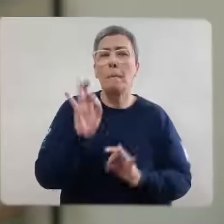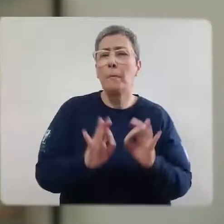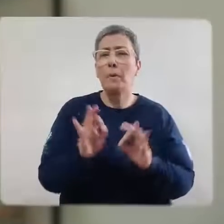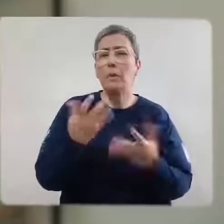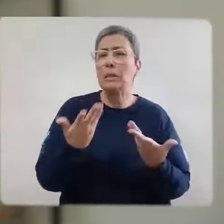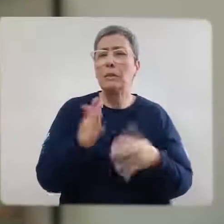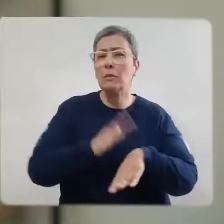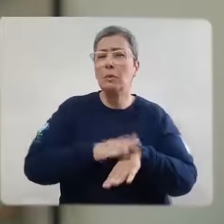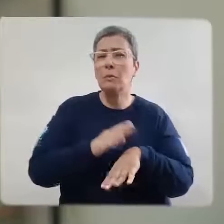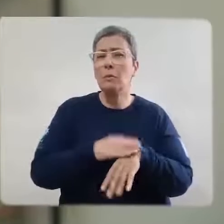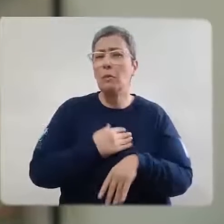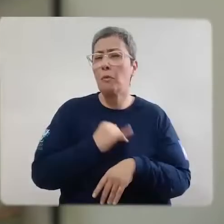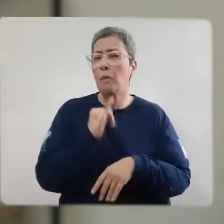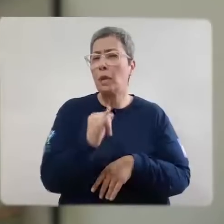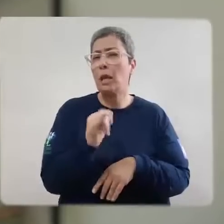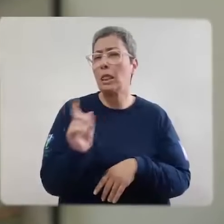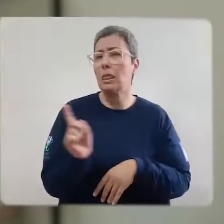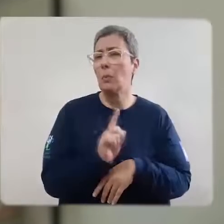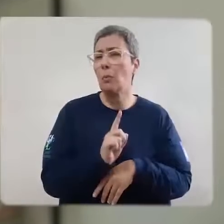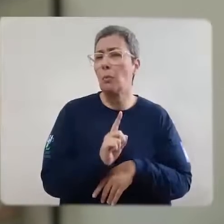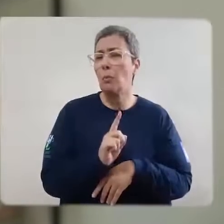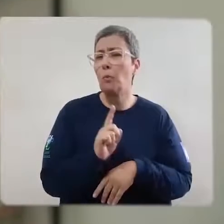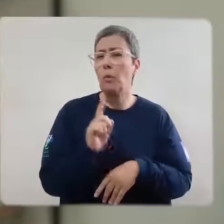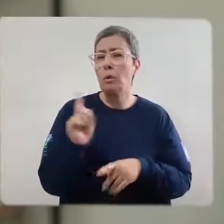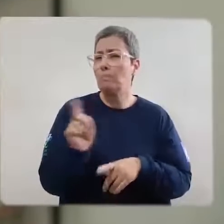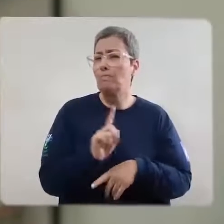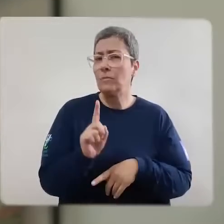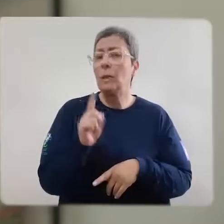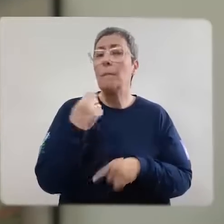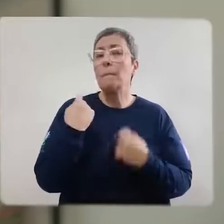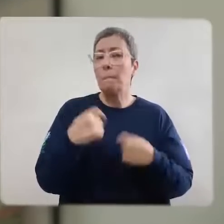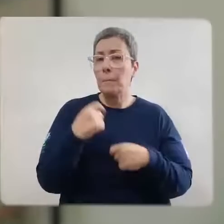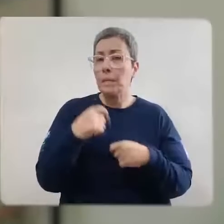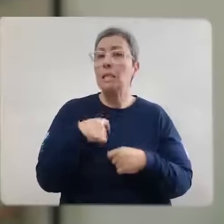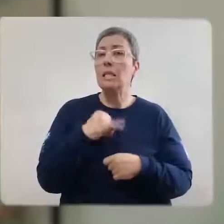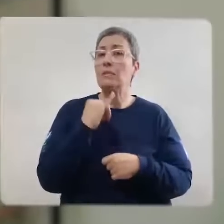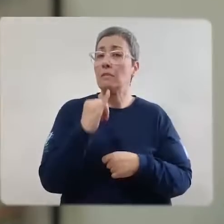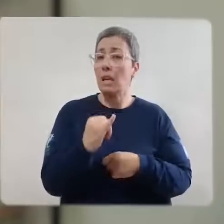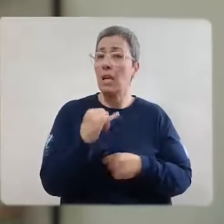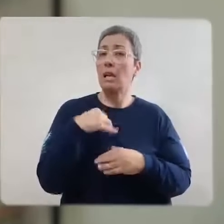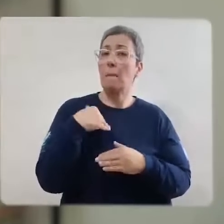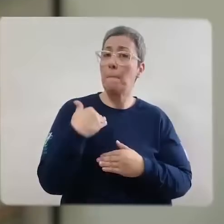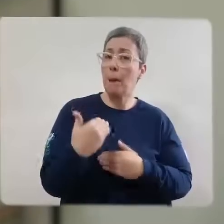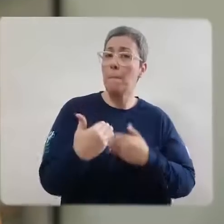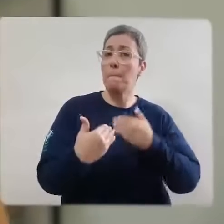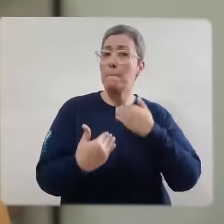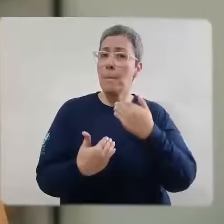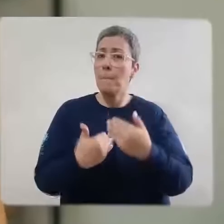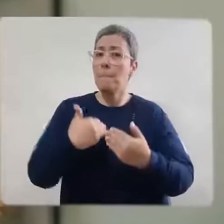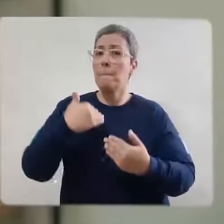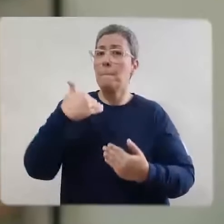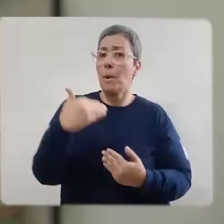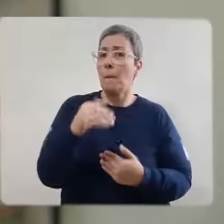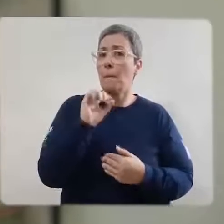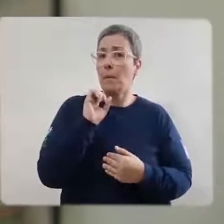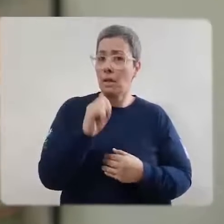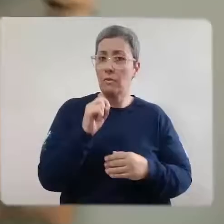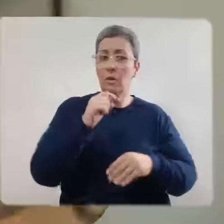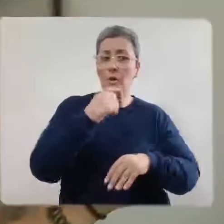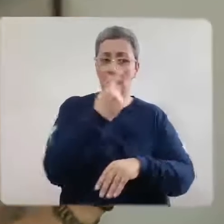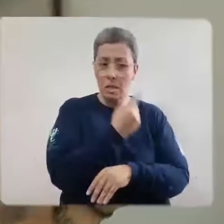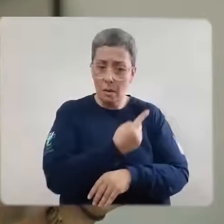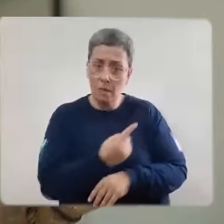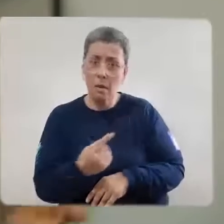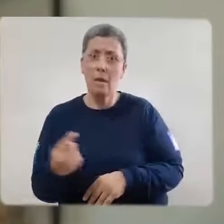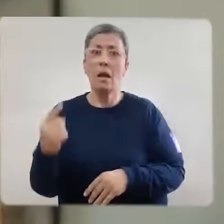planejamento você fez para dizer este não? Este não deve ser dado de forma gradual, porque se você deu a